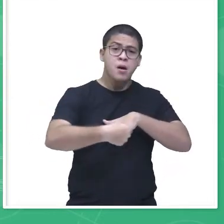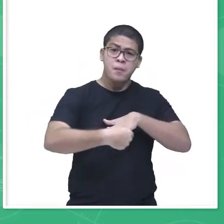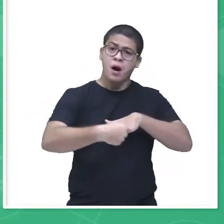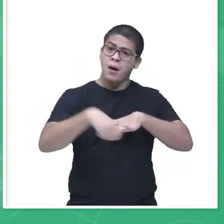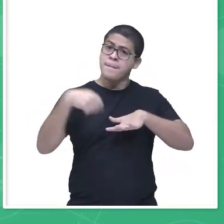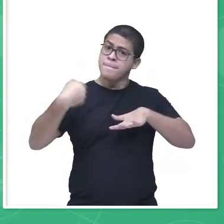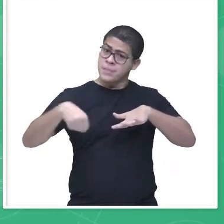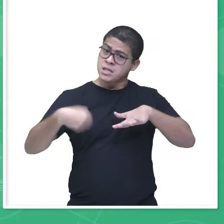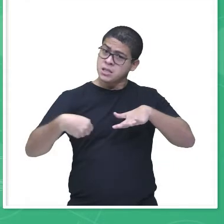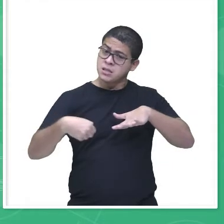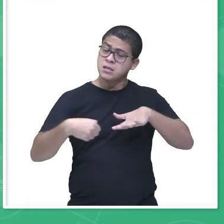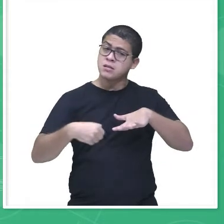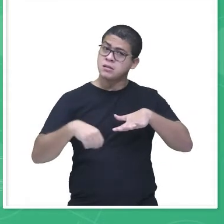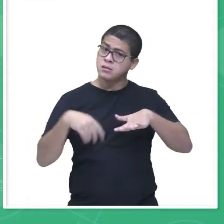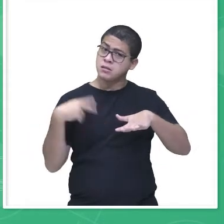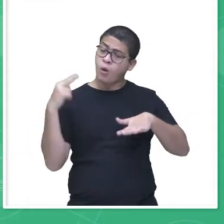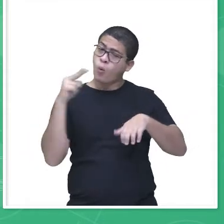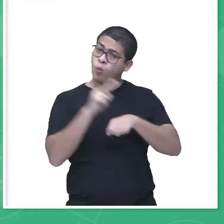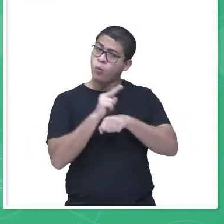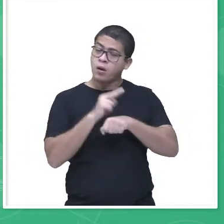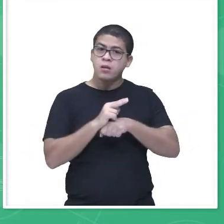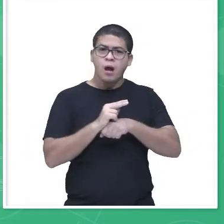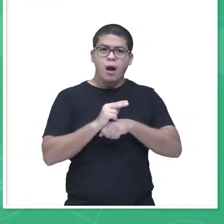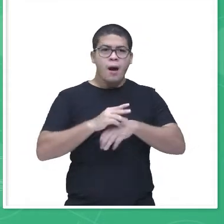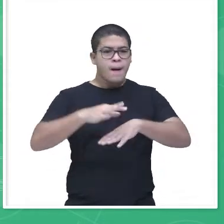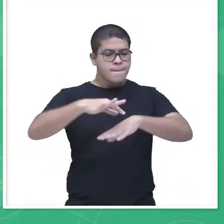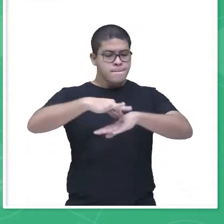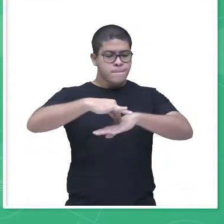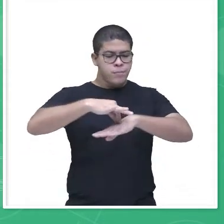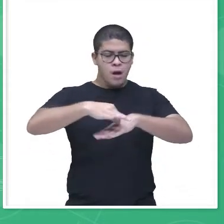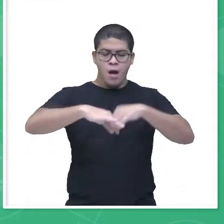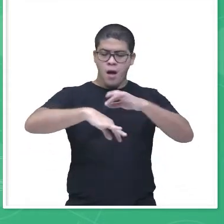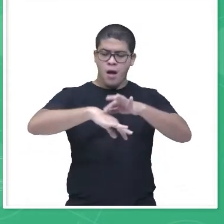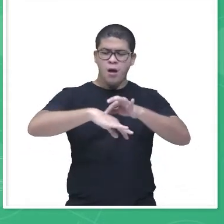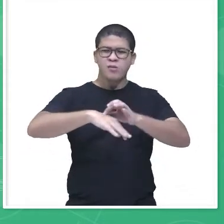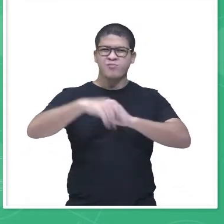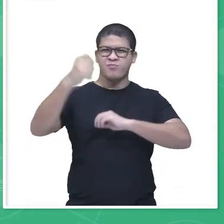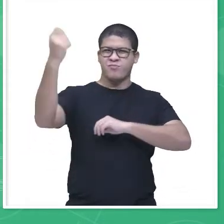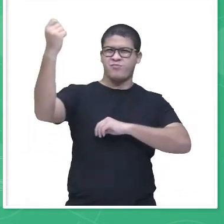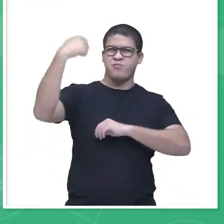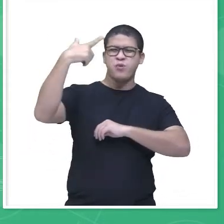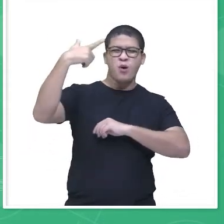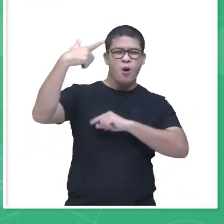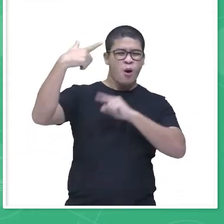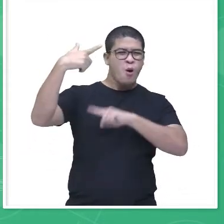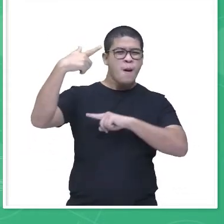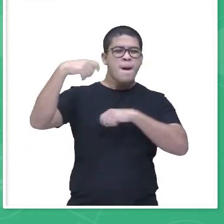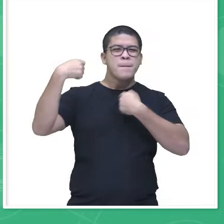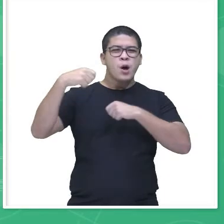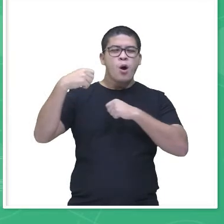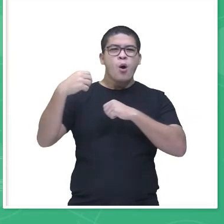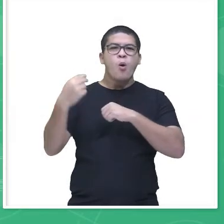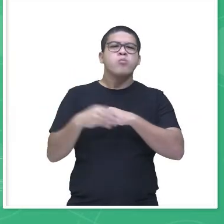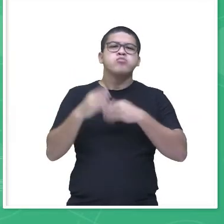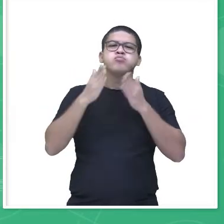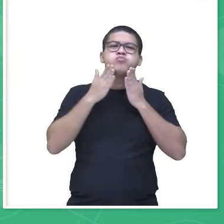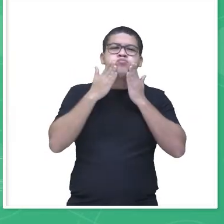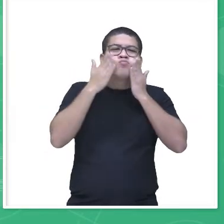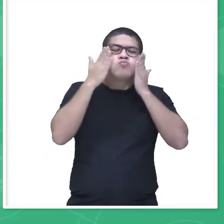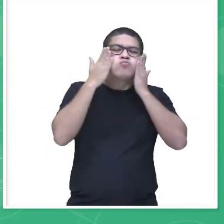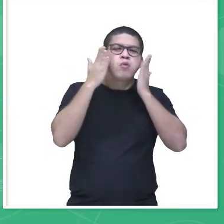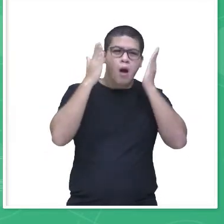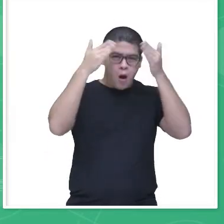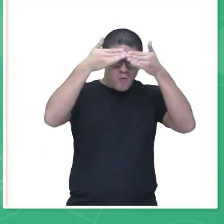elas aparadas. Cuide da sua pele. Se você trabalha no sol, passe protetor solar, gente. Isso daí